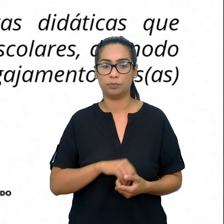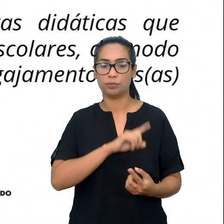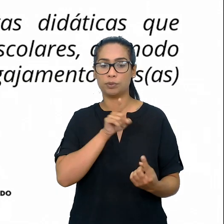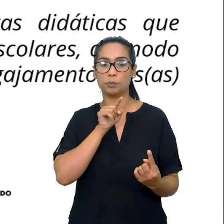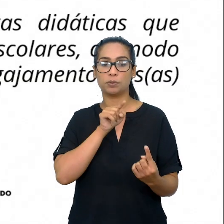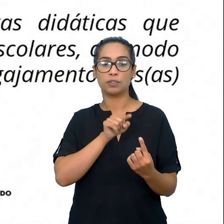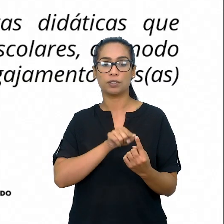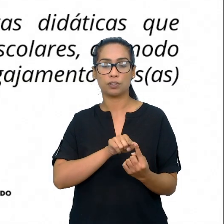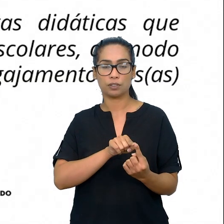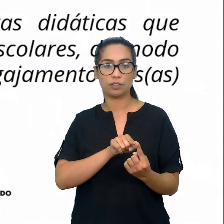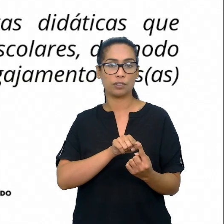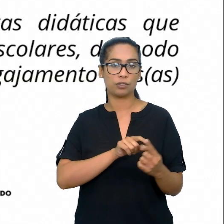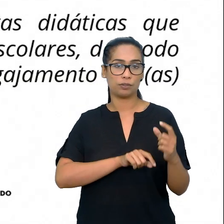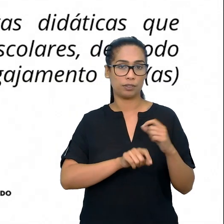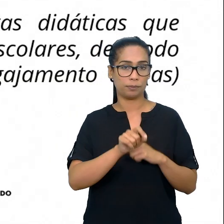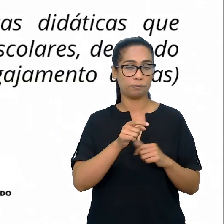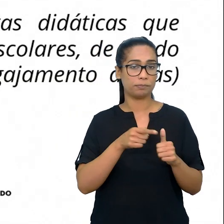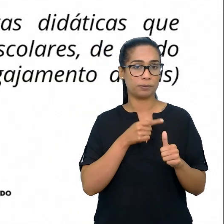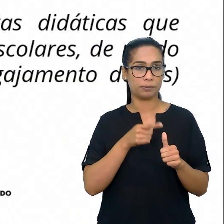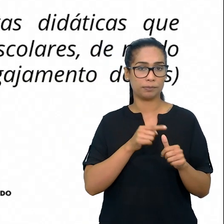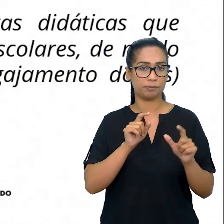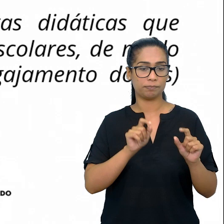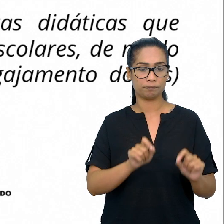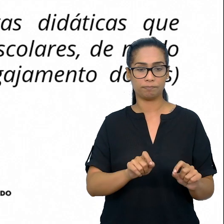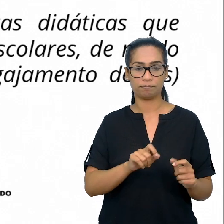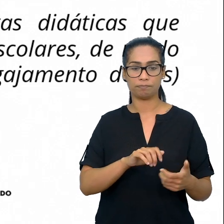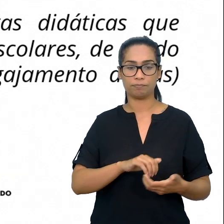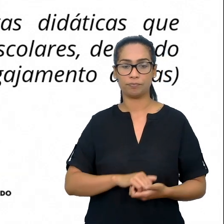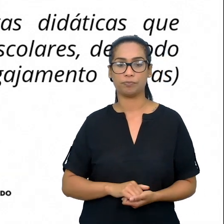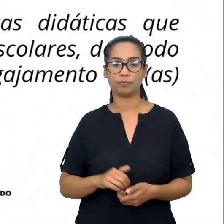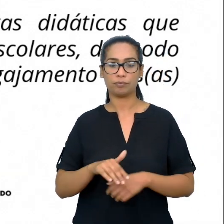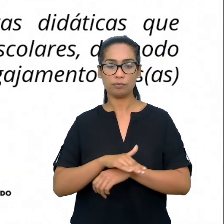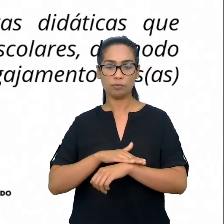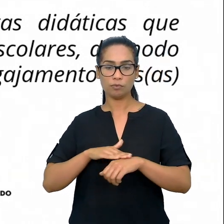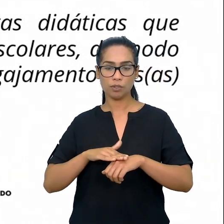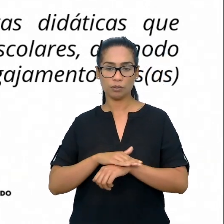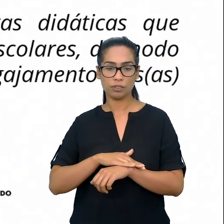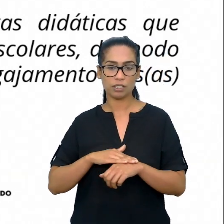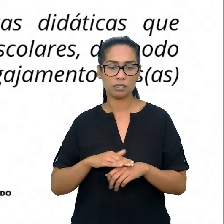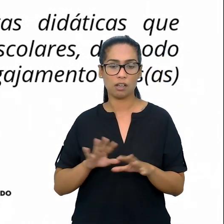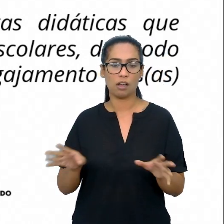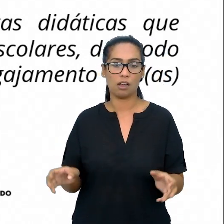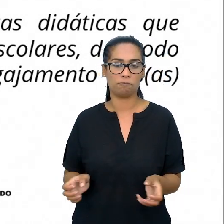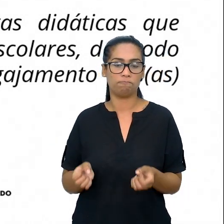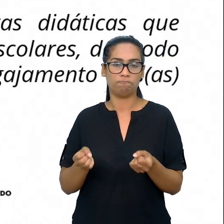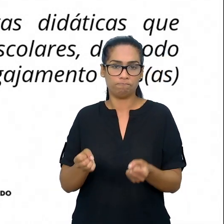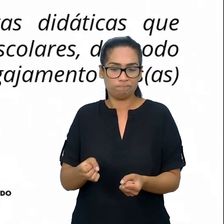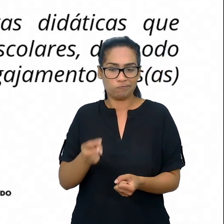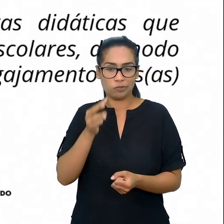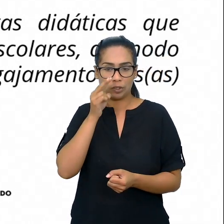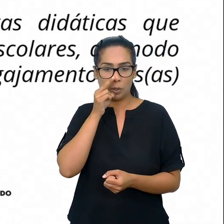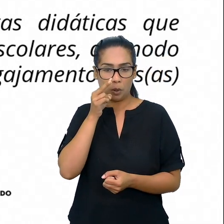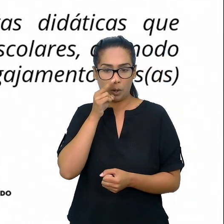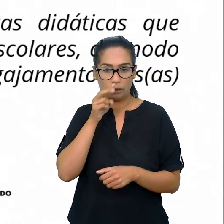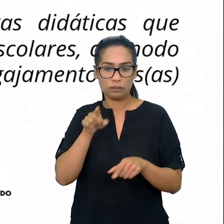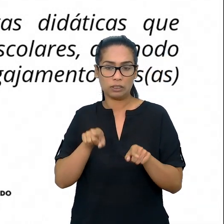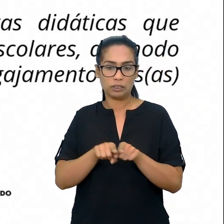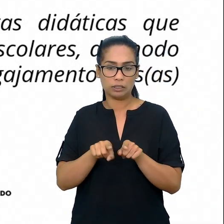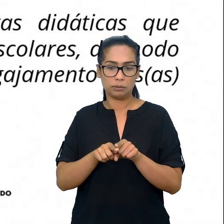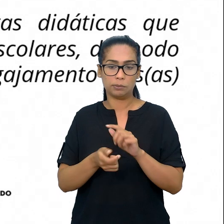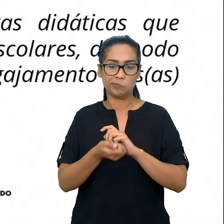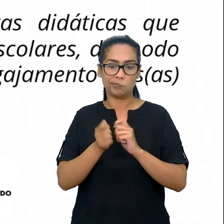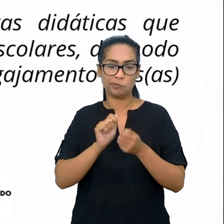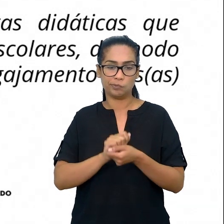nossos objetivos. O primeiro objetivo tem a proposta da gente conversar um pouquinho, né, sobre as potencialidades de